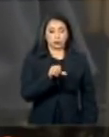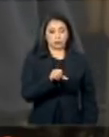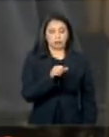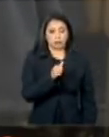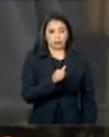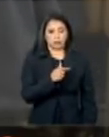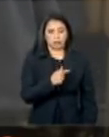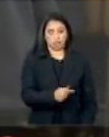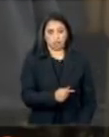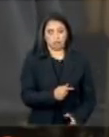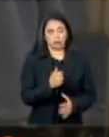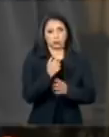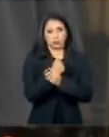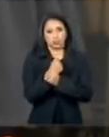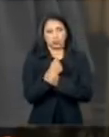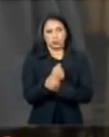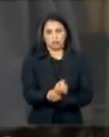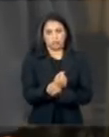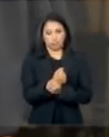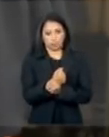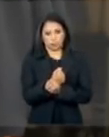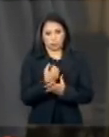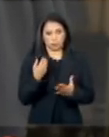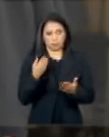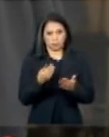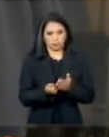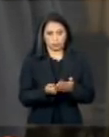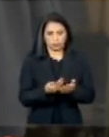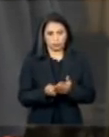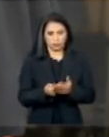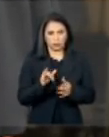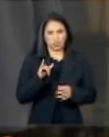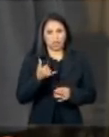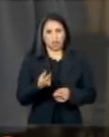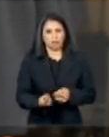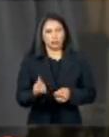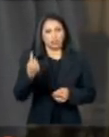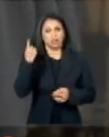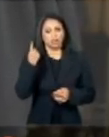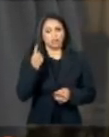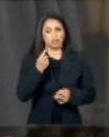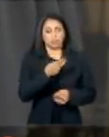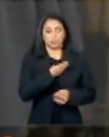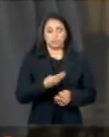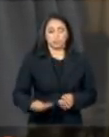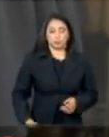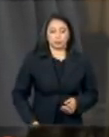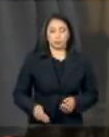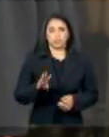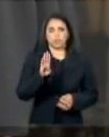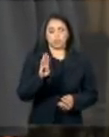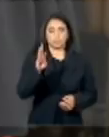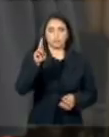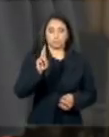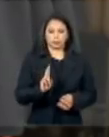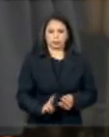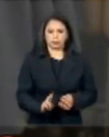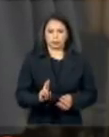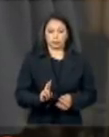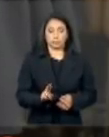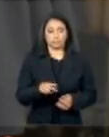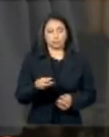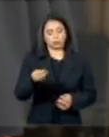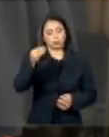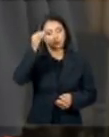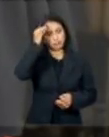do segurado de revisar os seus prazos naquela oportunidade da lavra do ministro roberto barroso essa corte firmou entendimento de